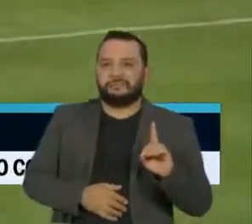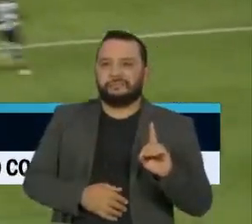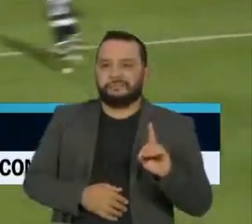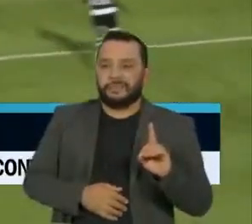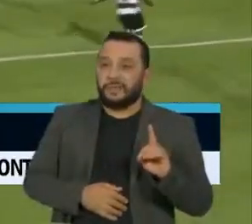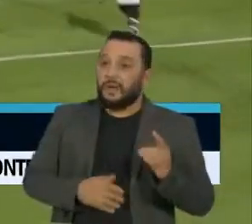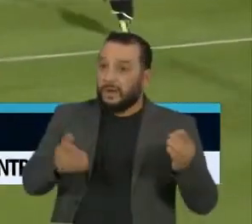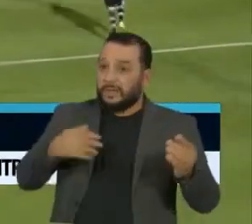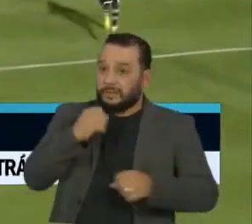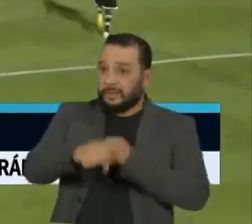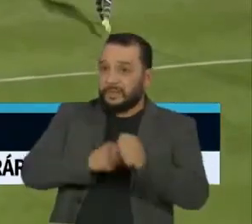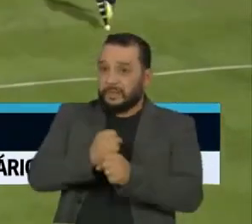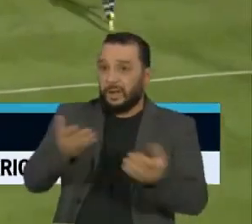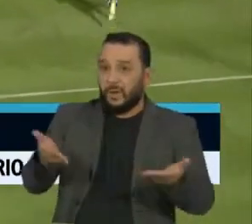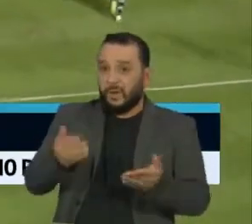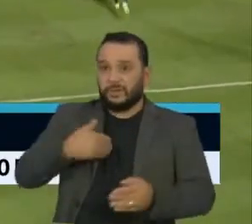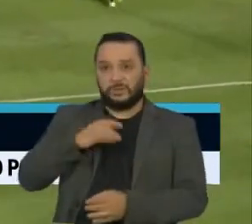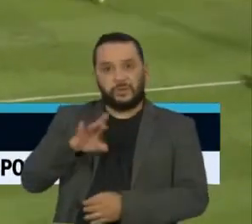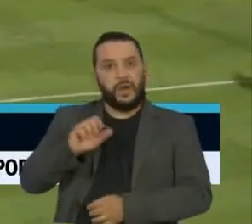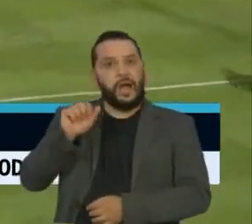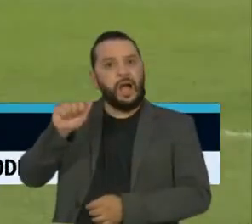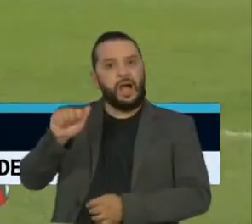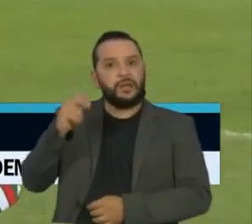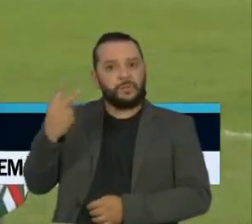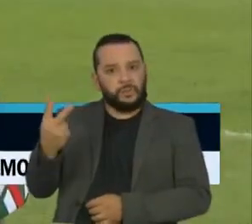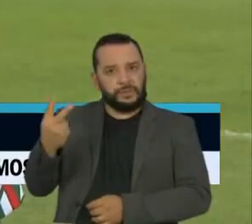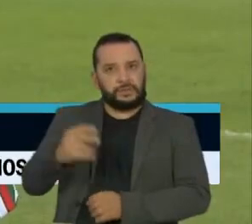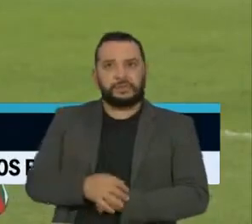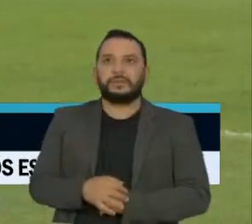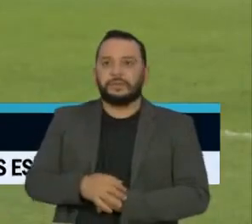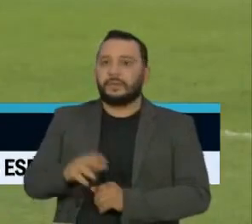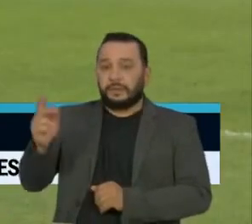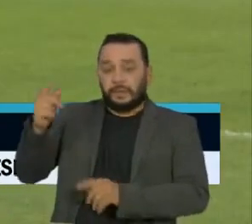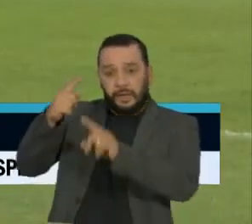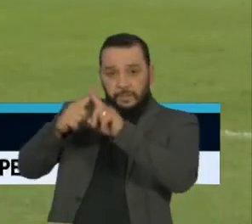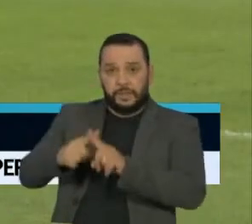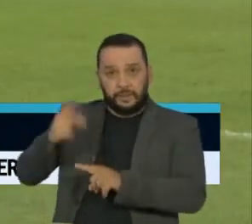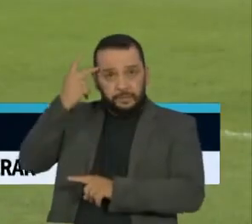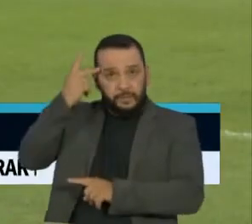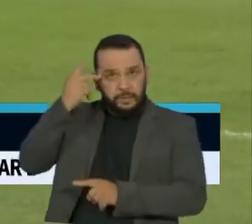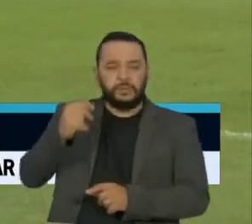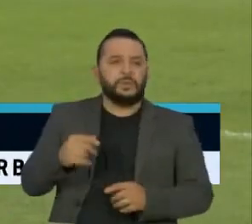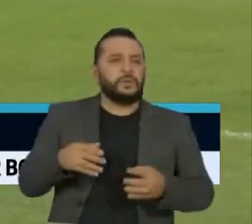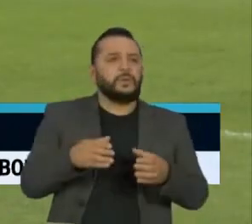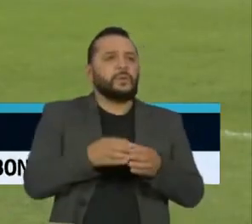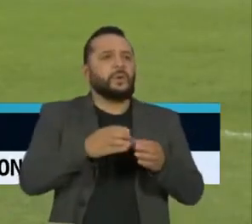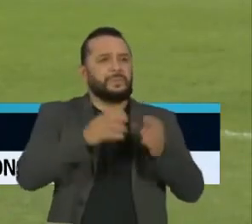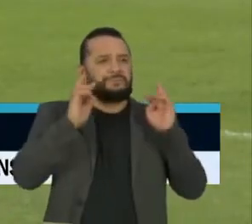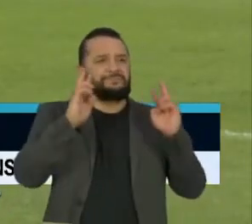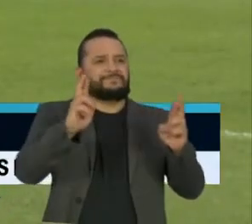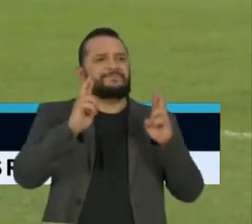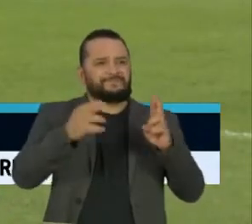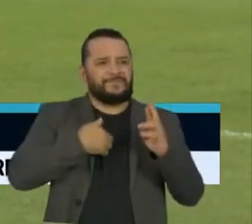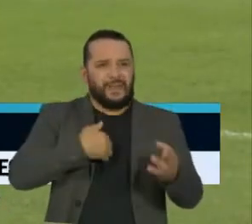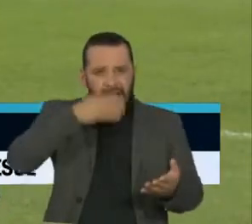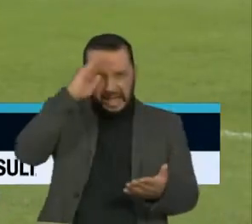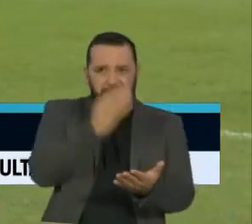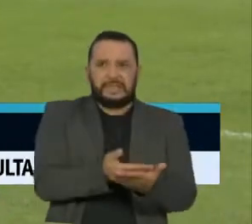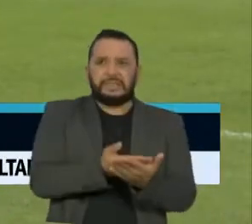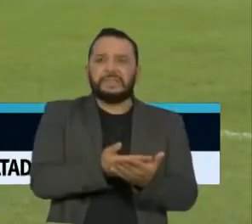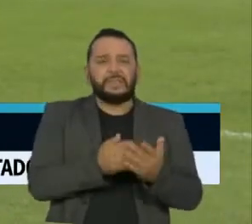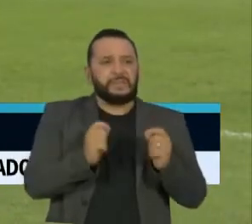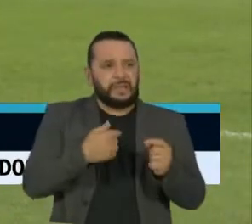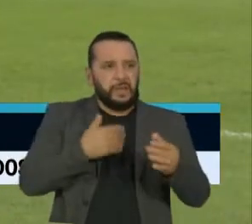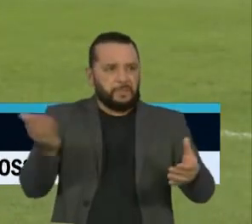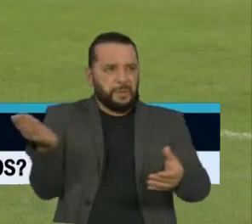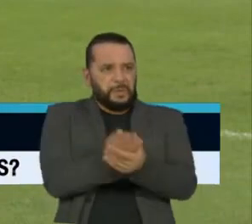ano disputa somente a Série A2 do Paulista. A esperança da torcida é que a gente consiga a centralização dos